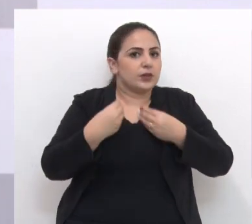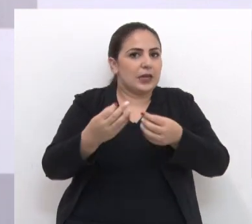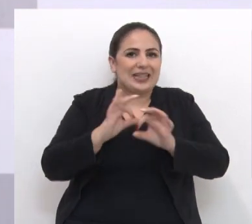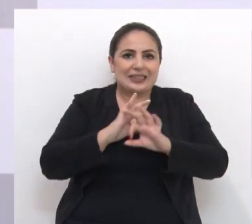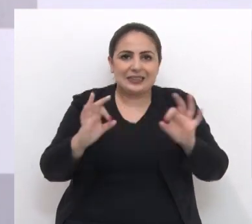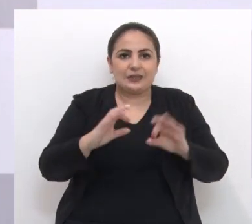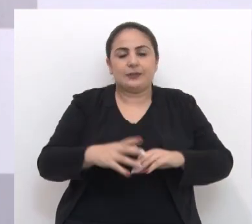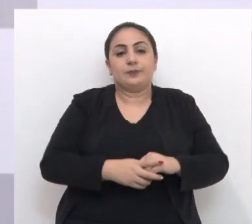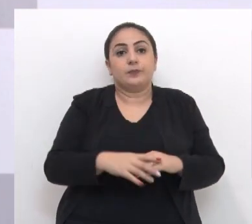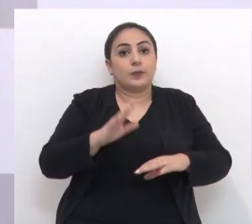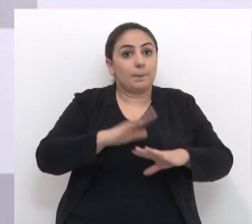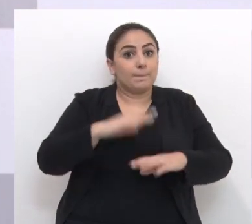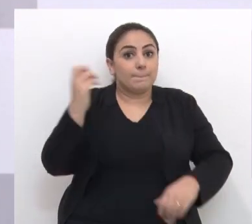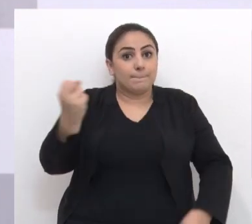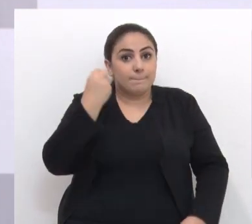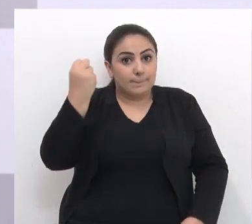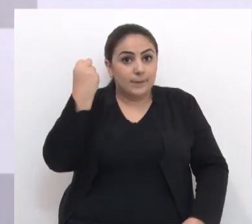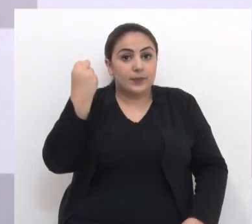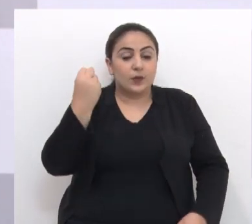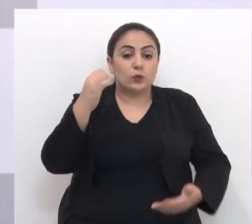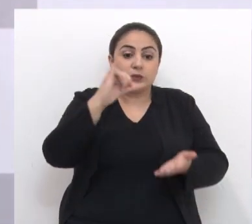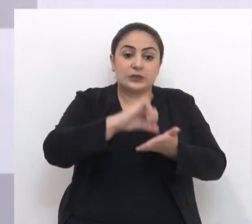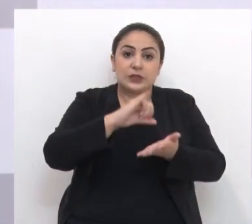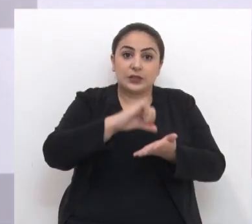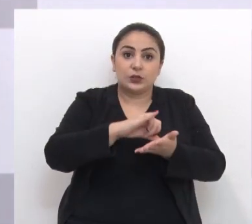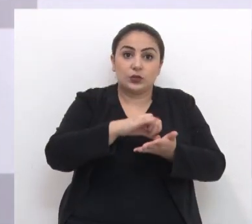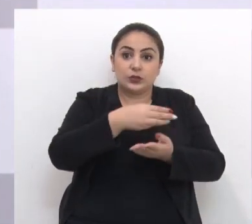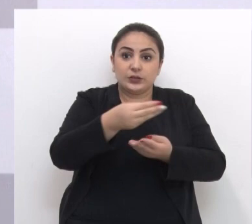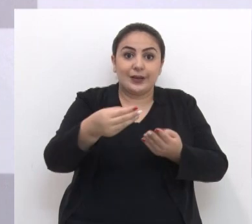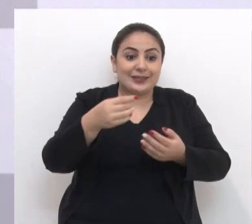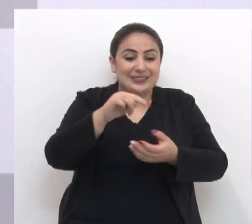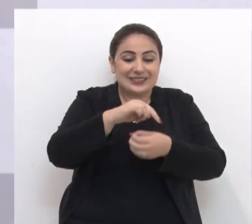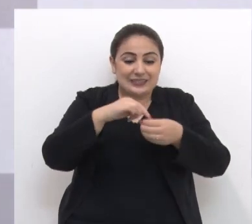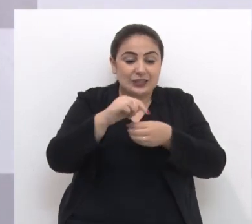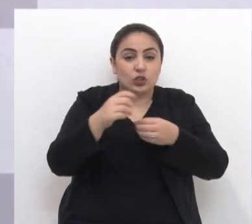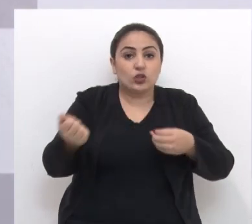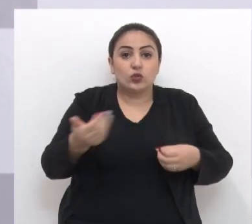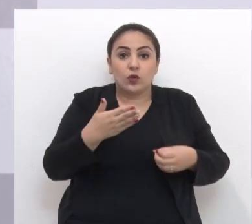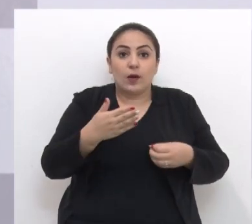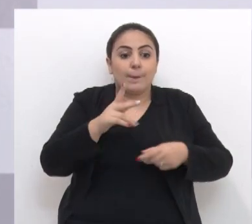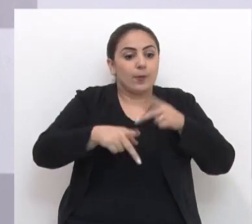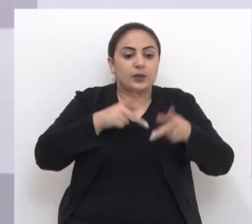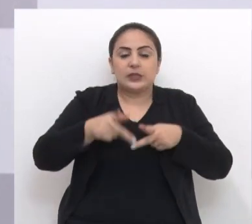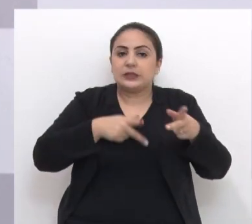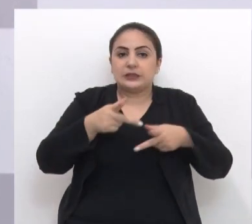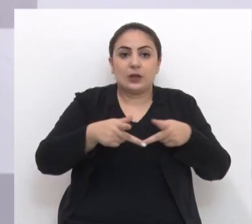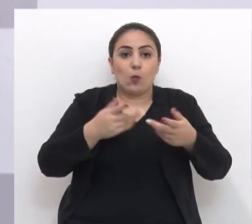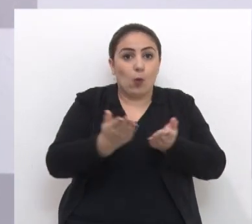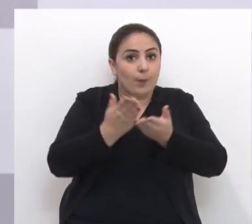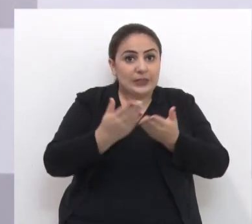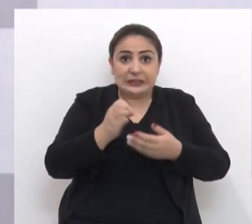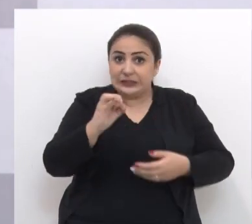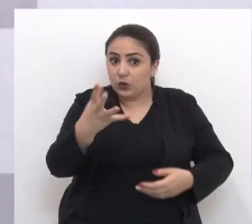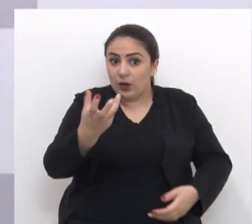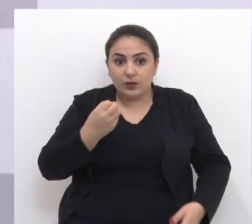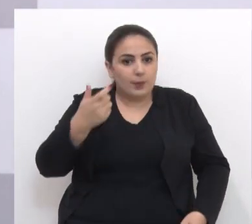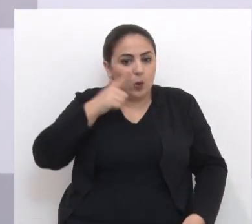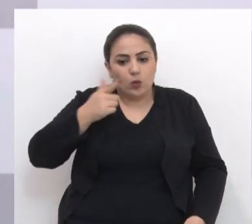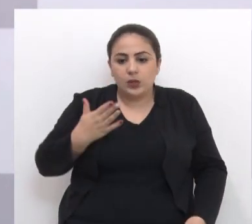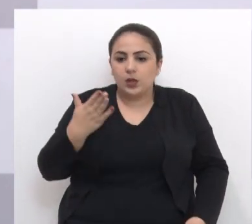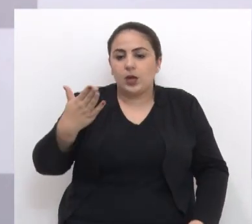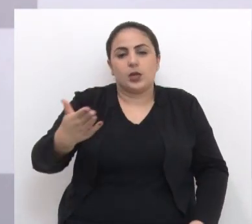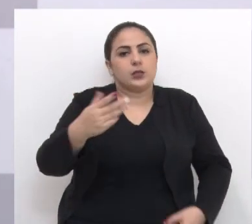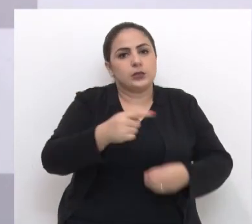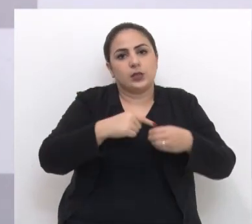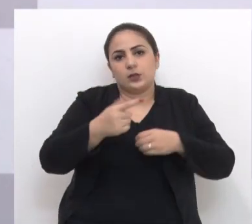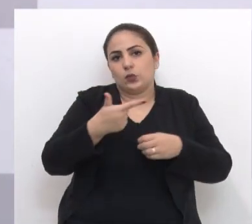entregam. E o mais grave, que o centro de distribuição dessas empresas é no Cidade Nova, que a população carente que não recebe as suas mercadorias não tem nem